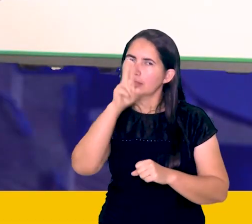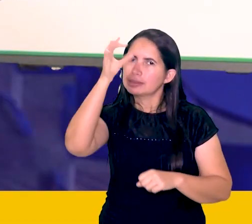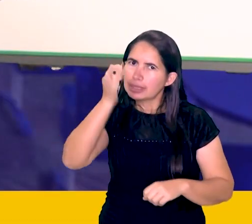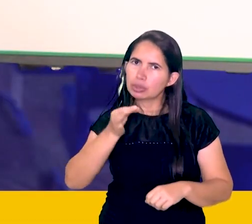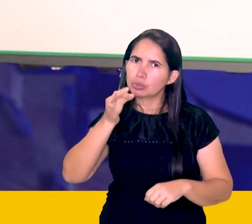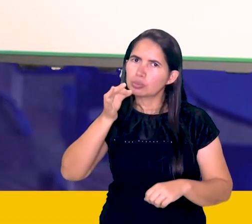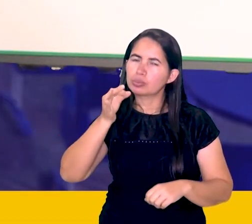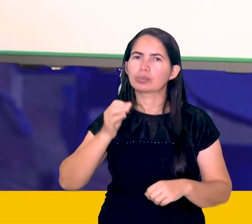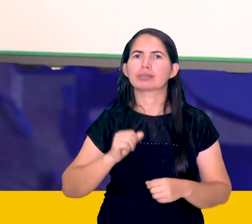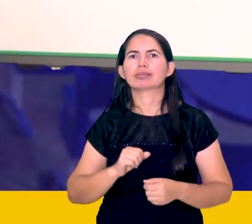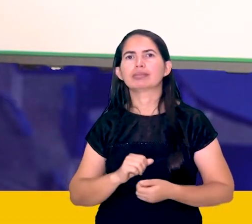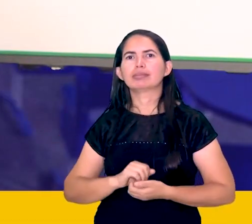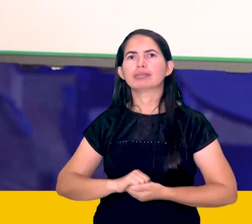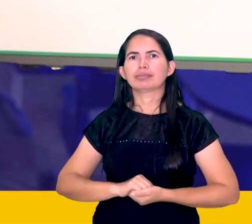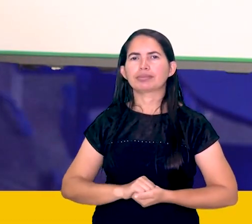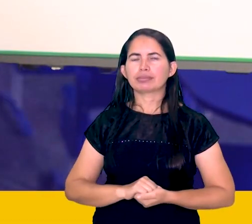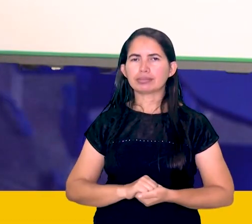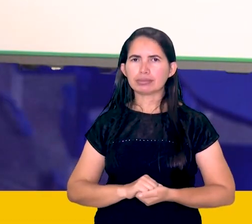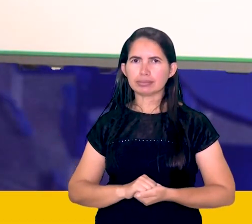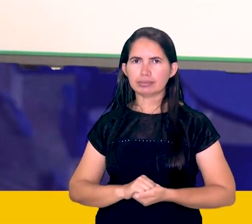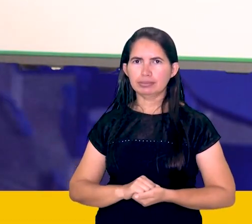certo?